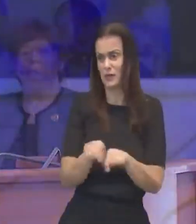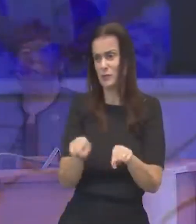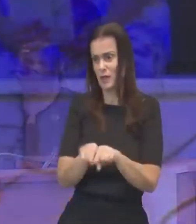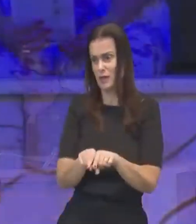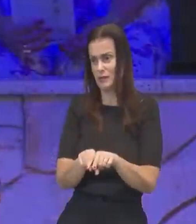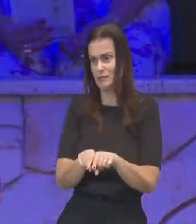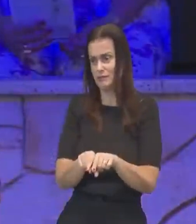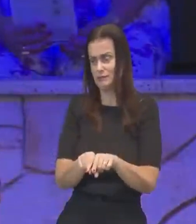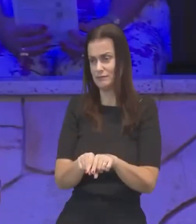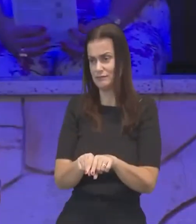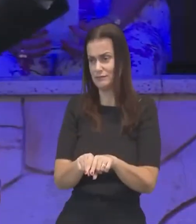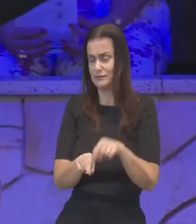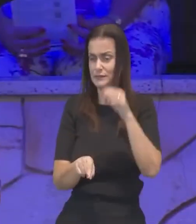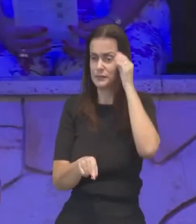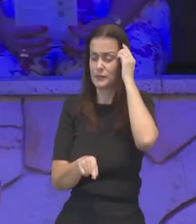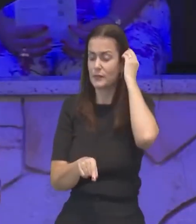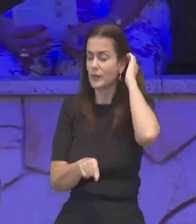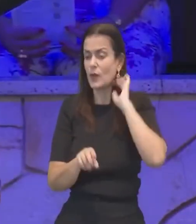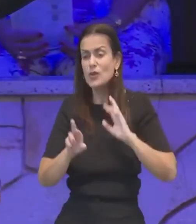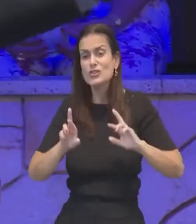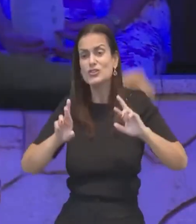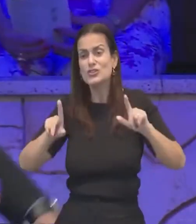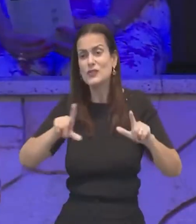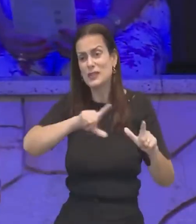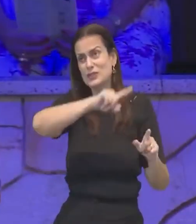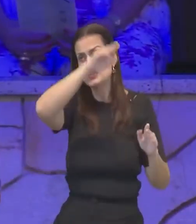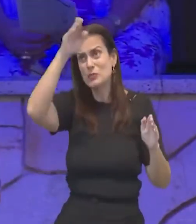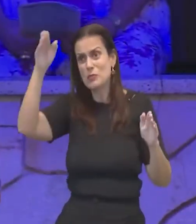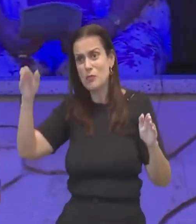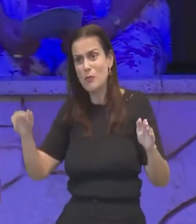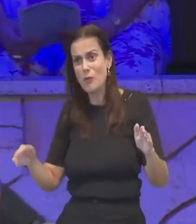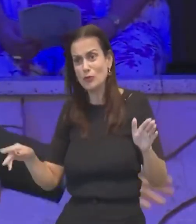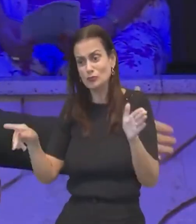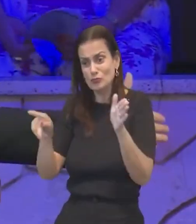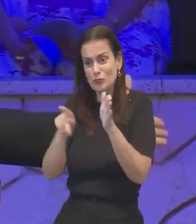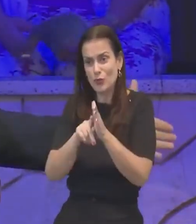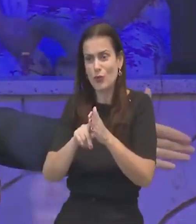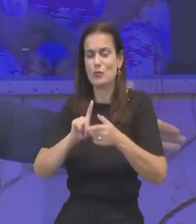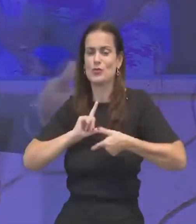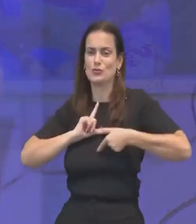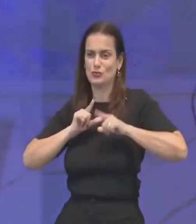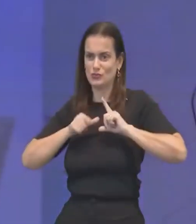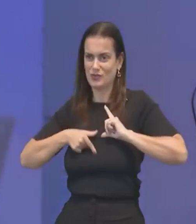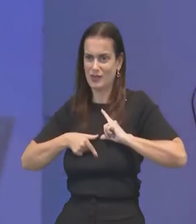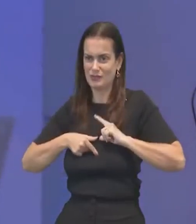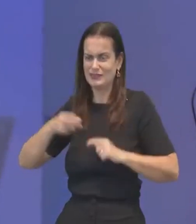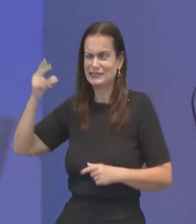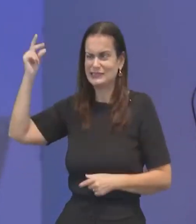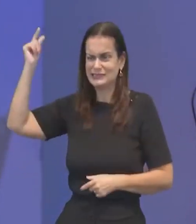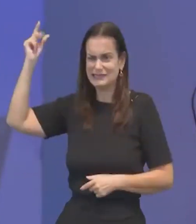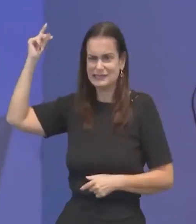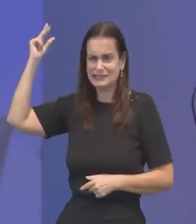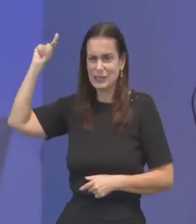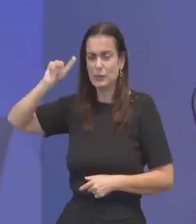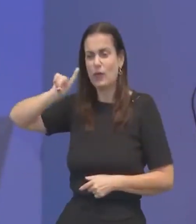da adoração diferente do monte sagrado dos judeus. E isso durante vários tempos, após a ruptura, a